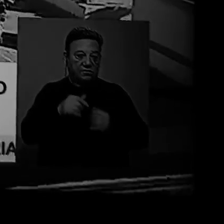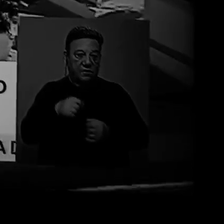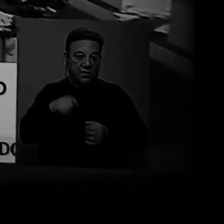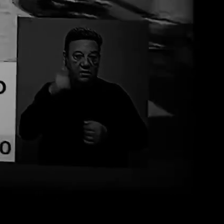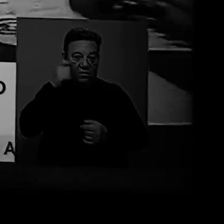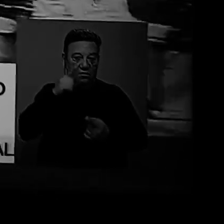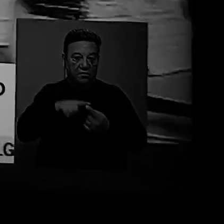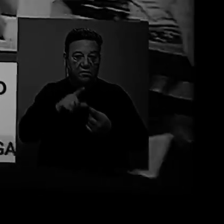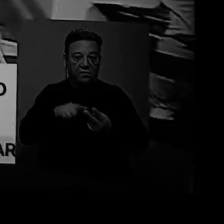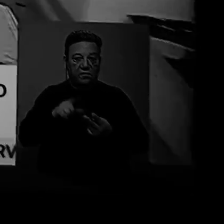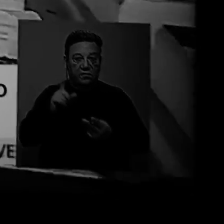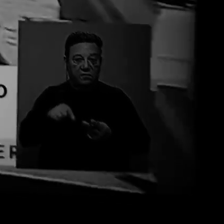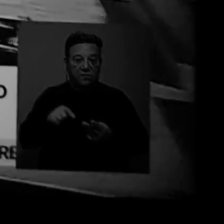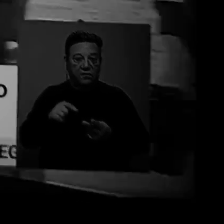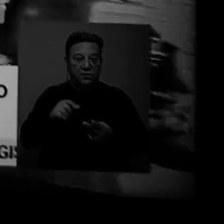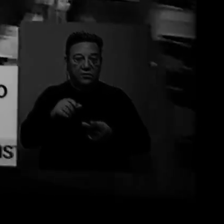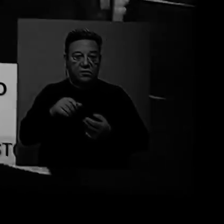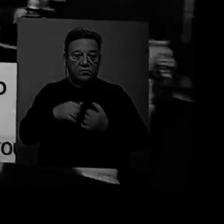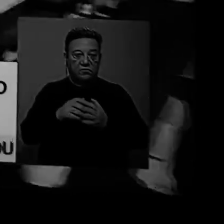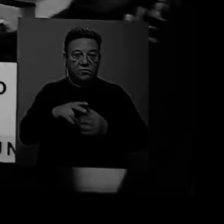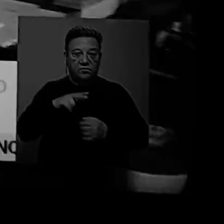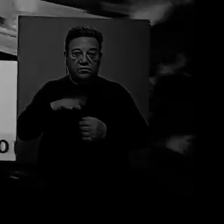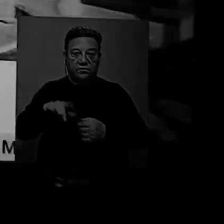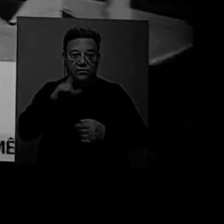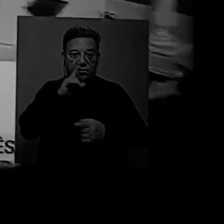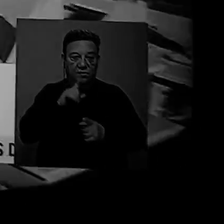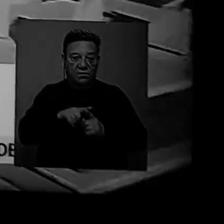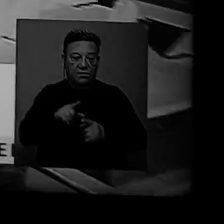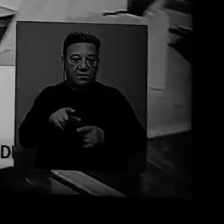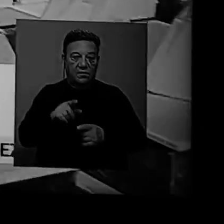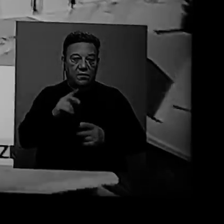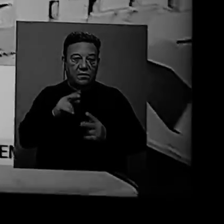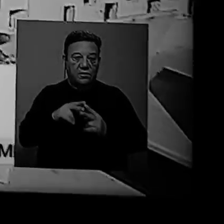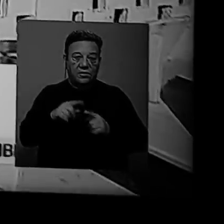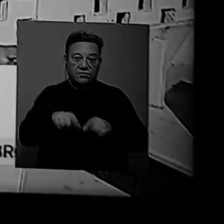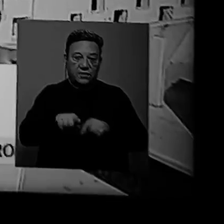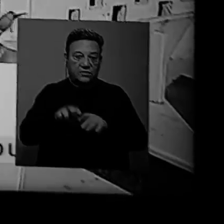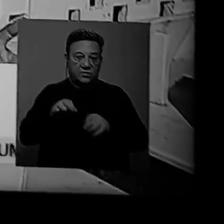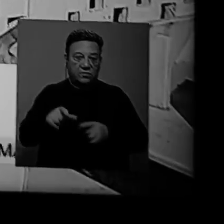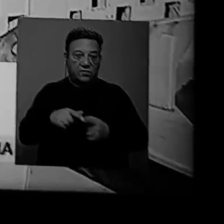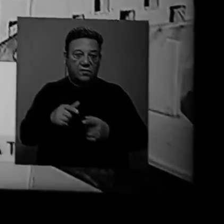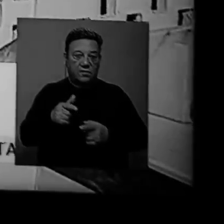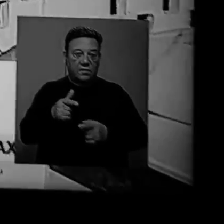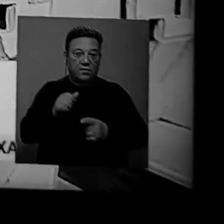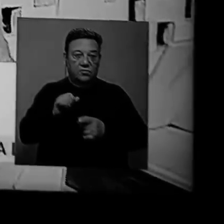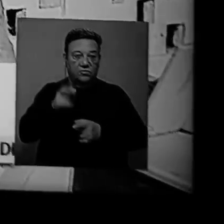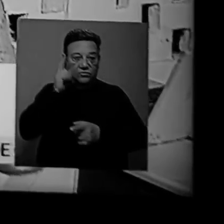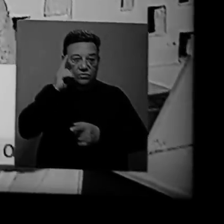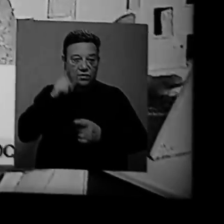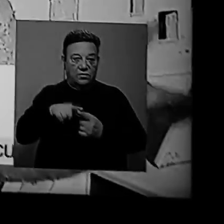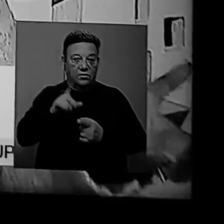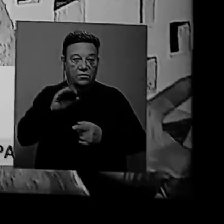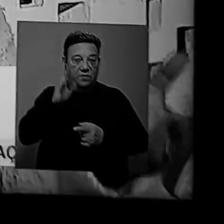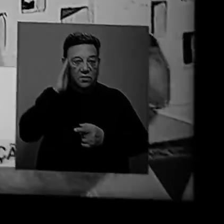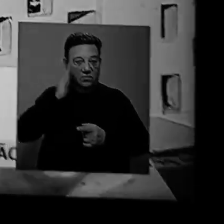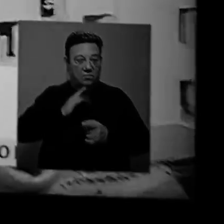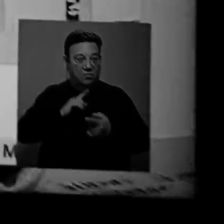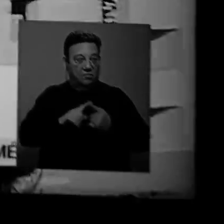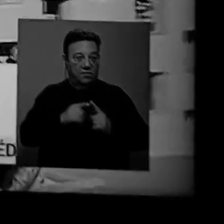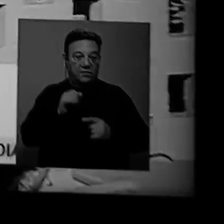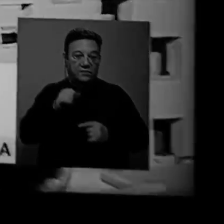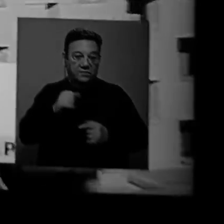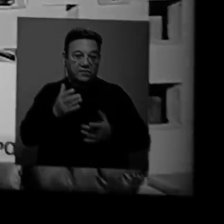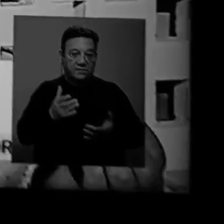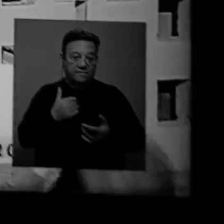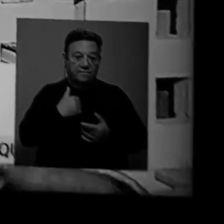Conselho de Louros, como também espalhados um pouco por todo o país, se encontram espaços como estes, talhões dos bombeiros e dos combatentes. Exato, ou